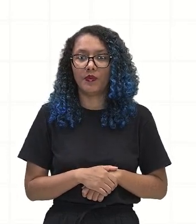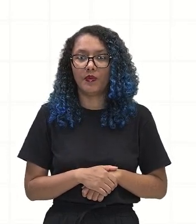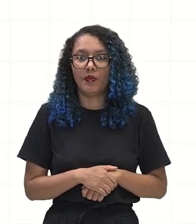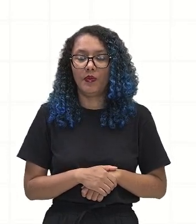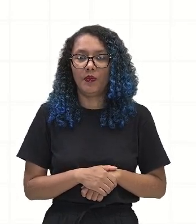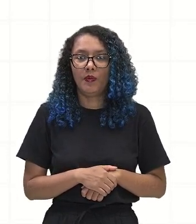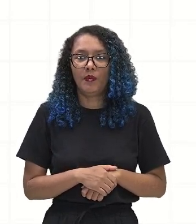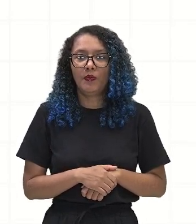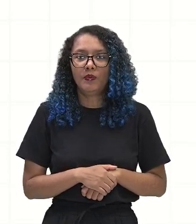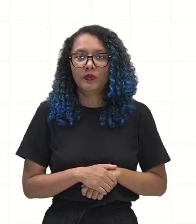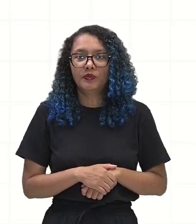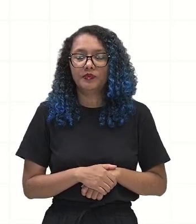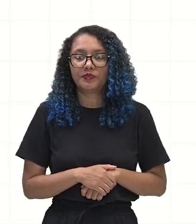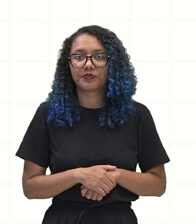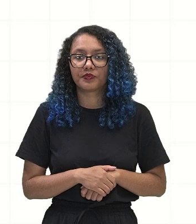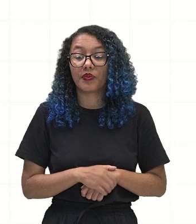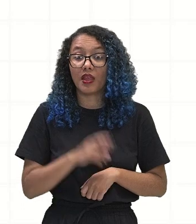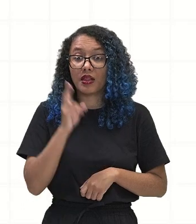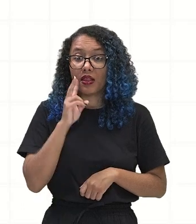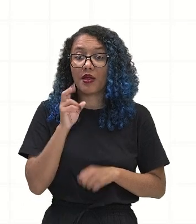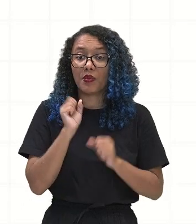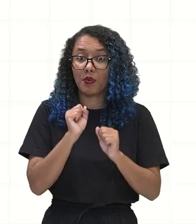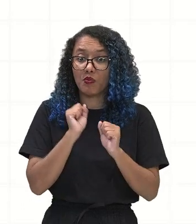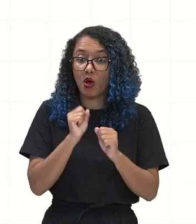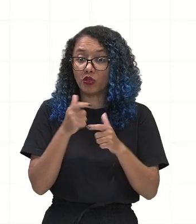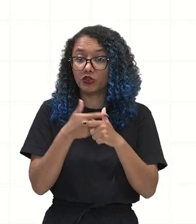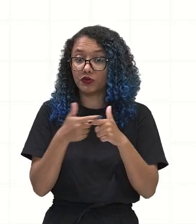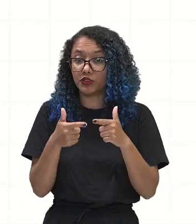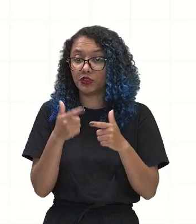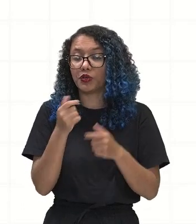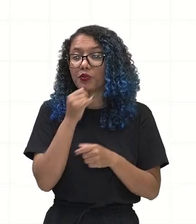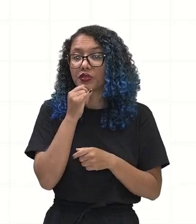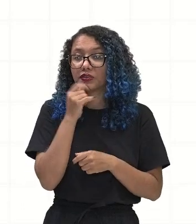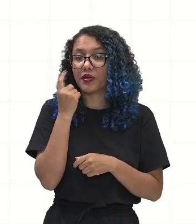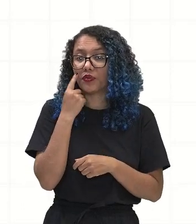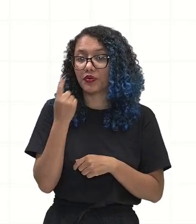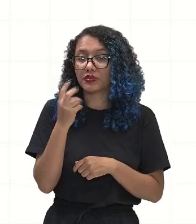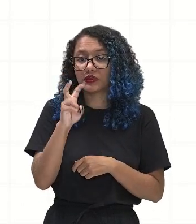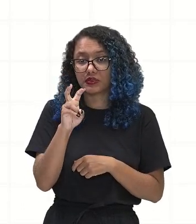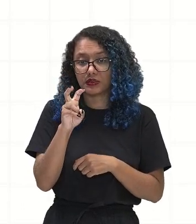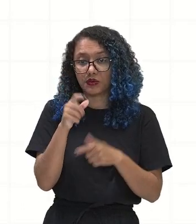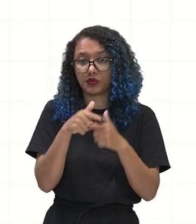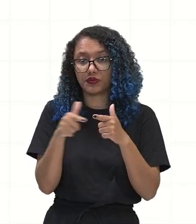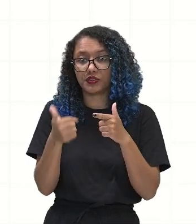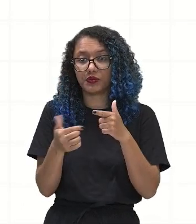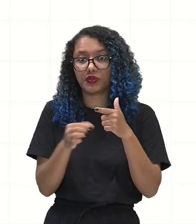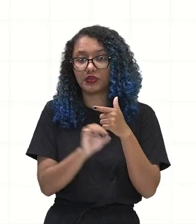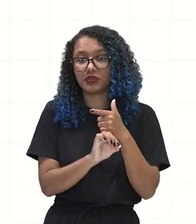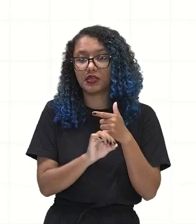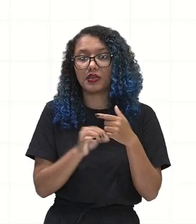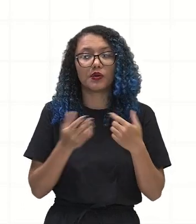ó, você pode fazer a divisão. 5 dividido por 100, né?